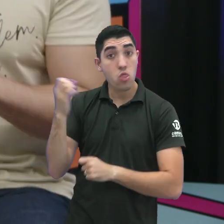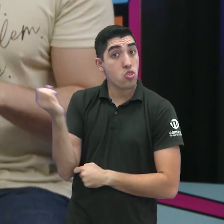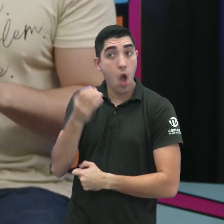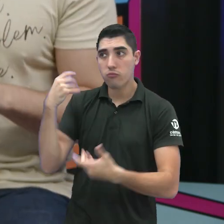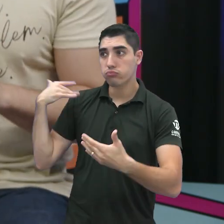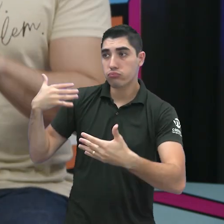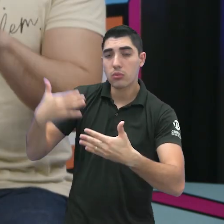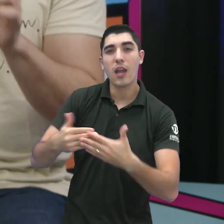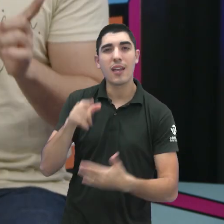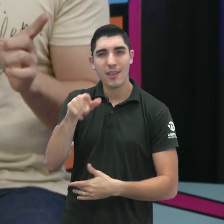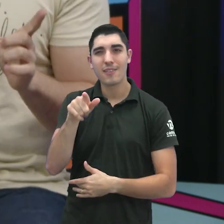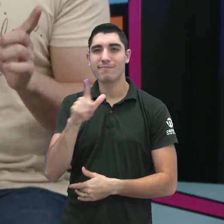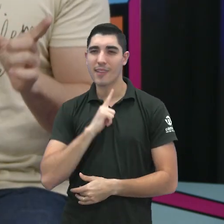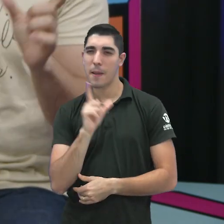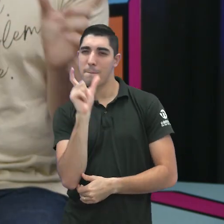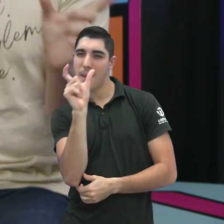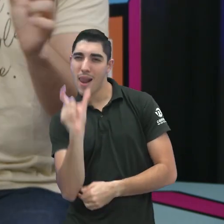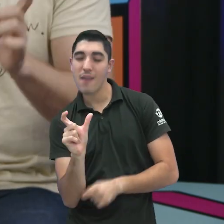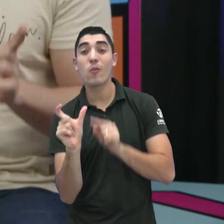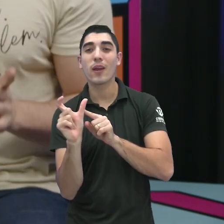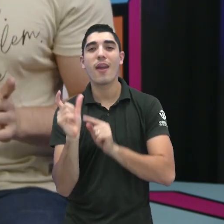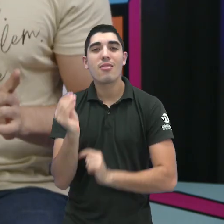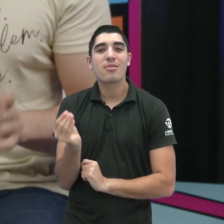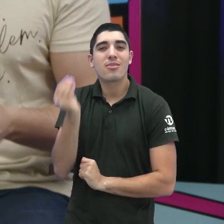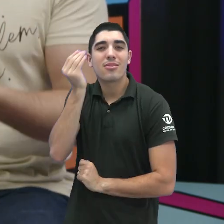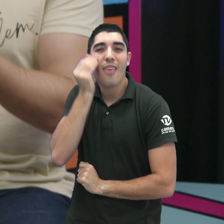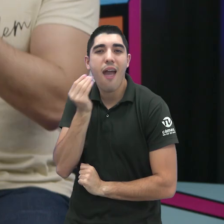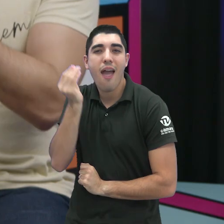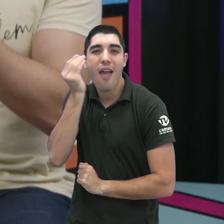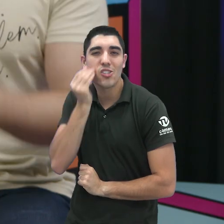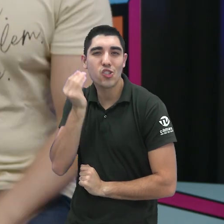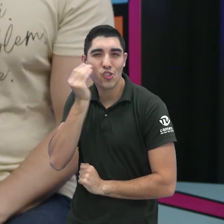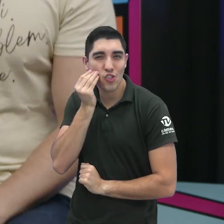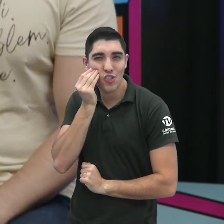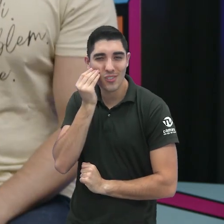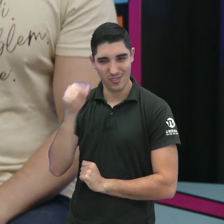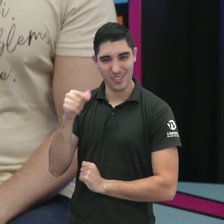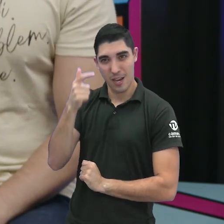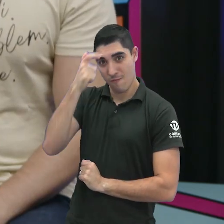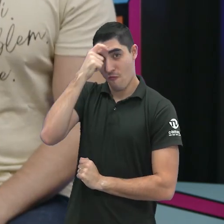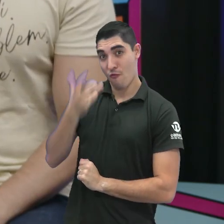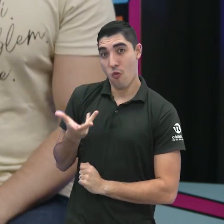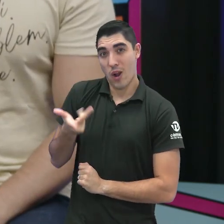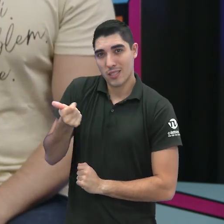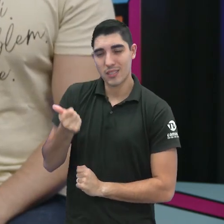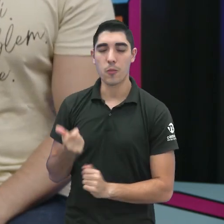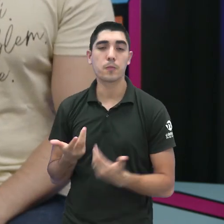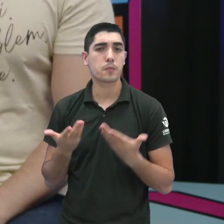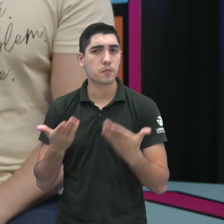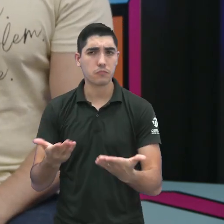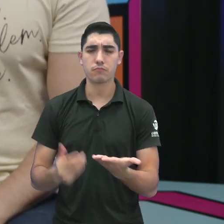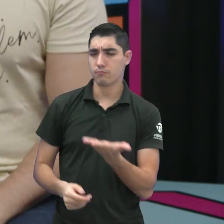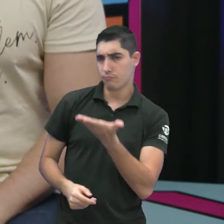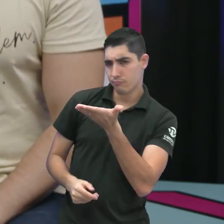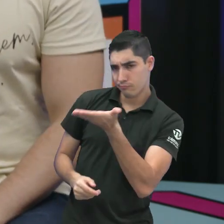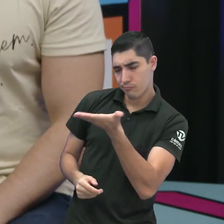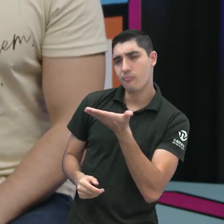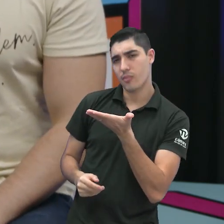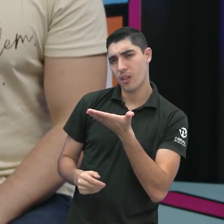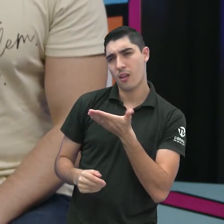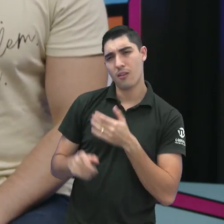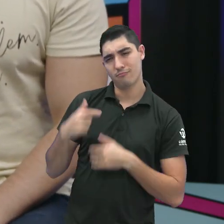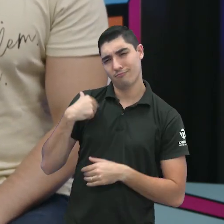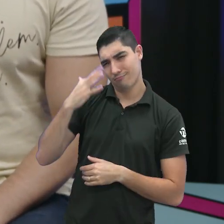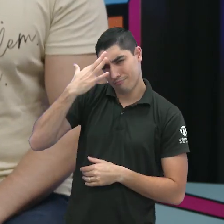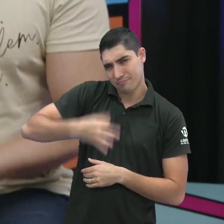essas palavrinhas, né? Os testes vocacionais, que com certeza a Eliana deve saber falar melhor